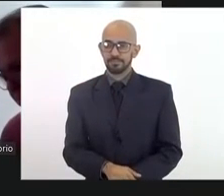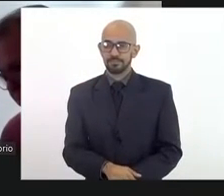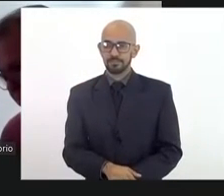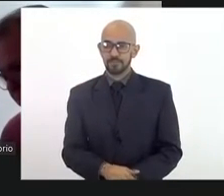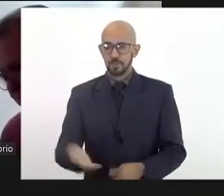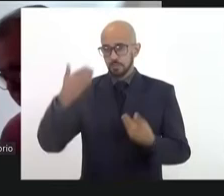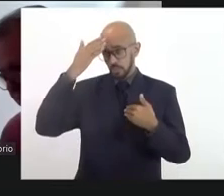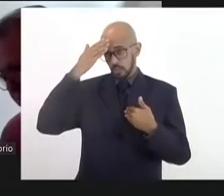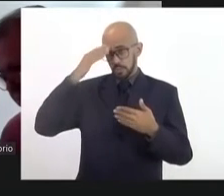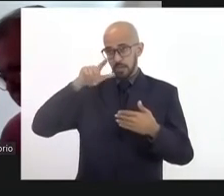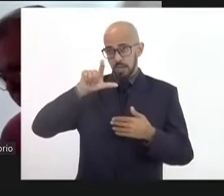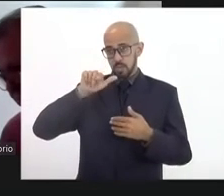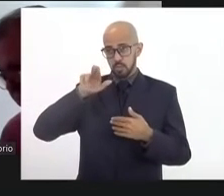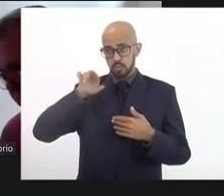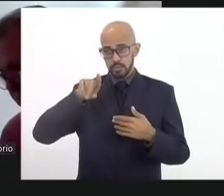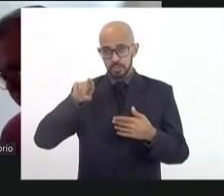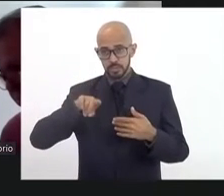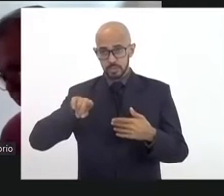Obrigada, Luiz.